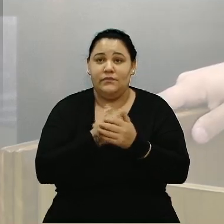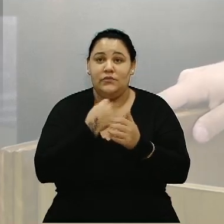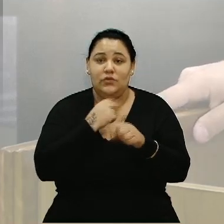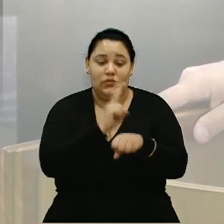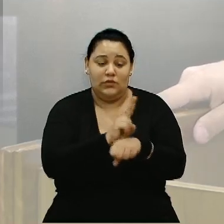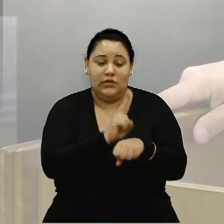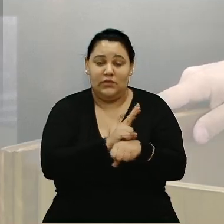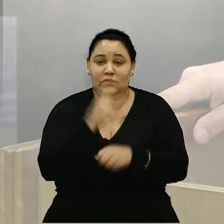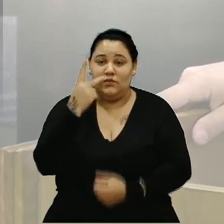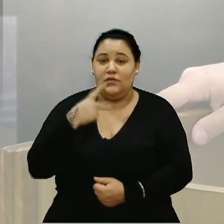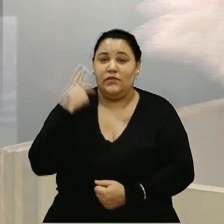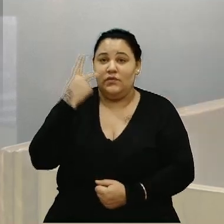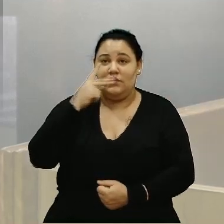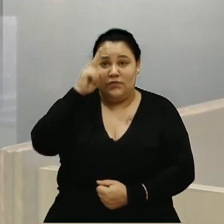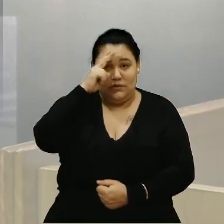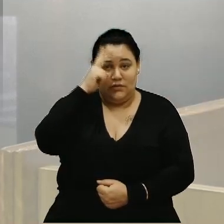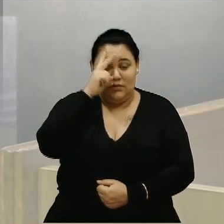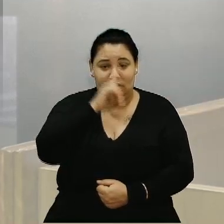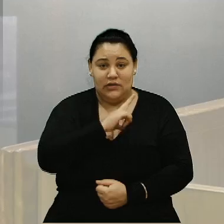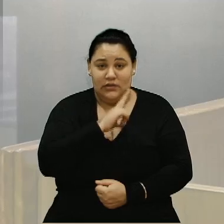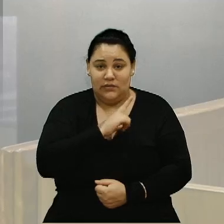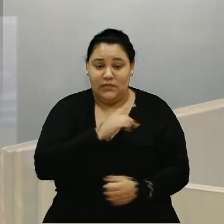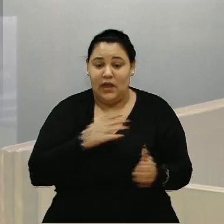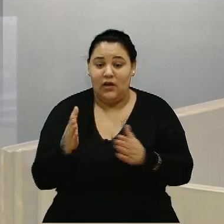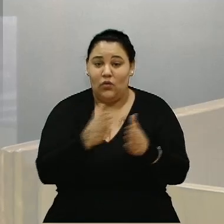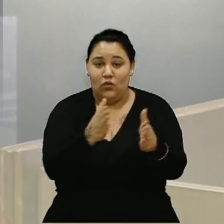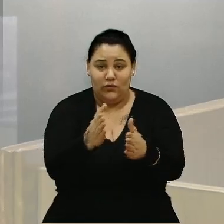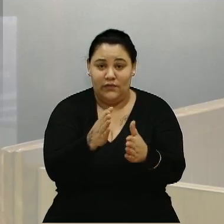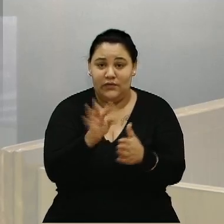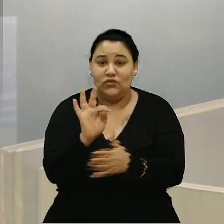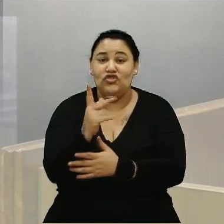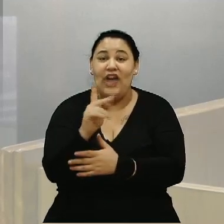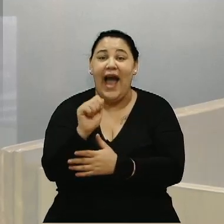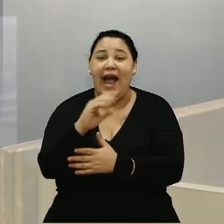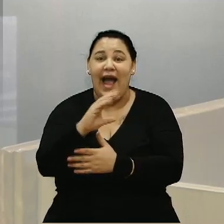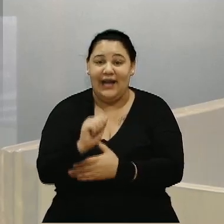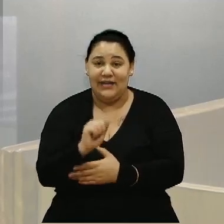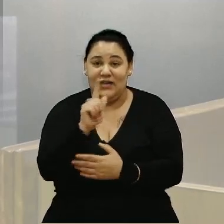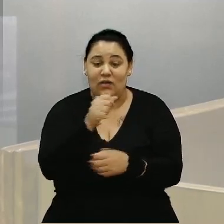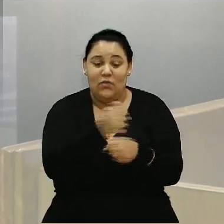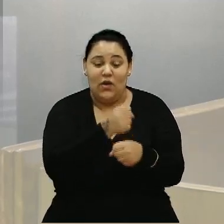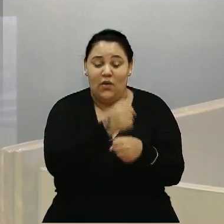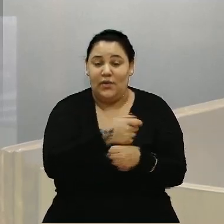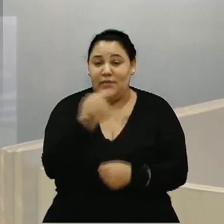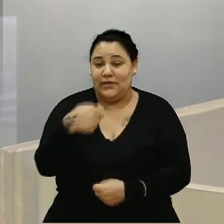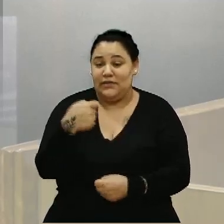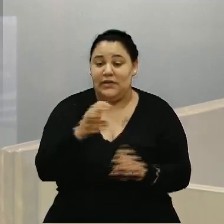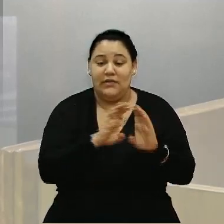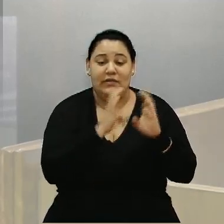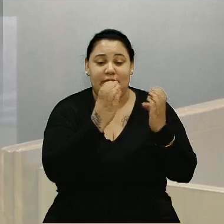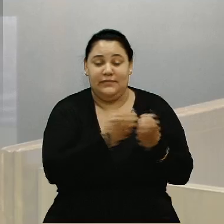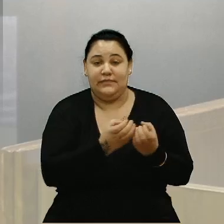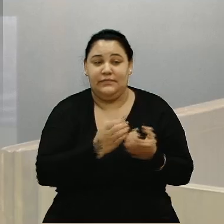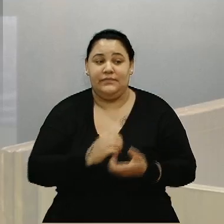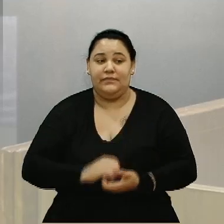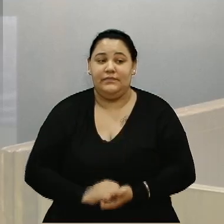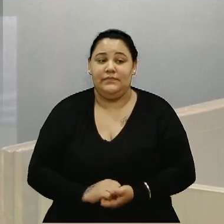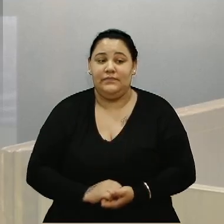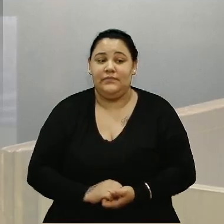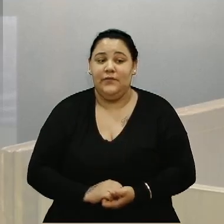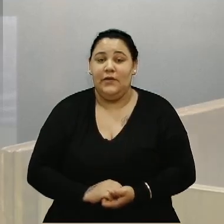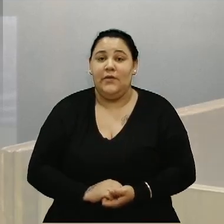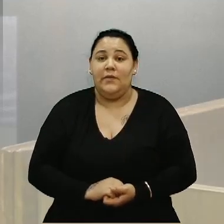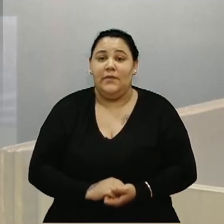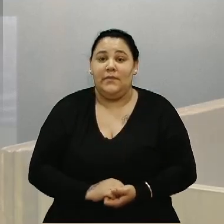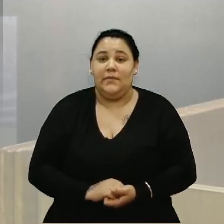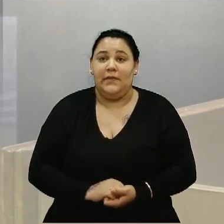Ex tinha pela curva do Tchaca, sendo que a curva do Tchaca era uma obra complexa, necessária para aquela comunidade e parece que resolveu. Eu digo apreço porque ele